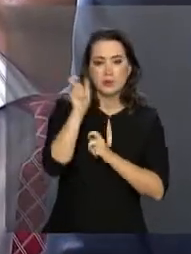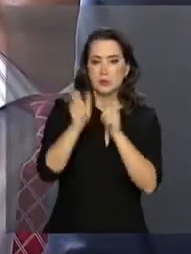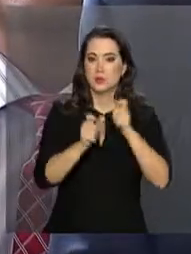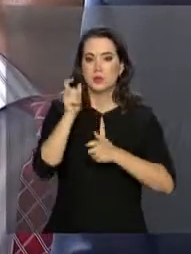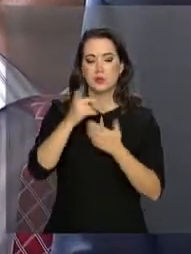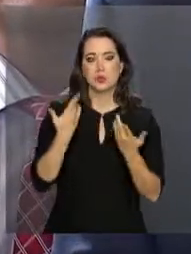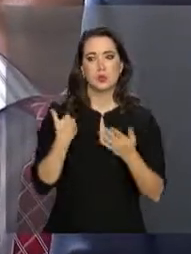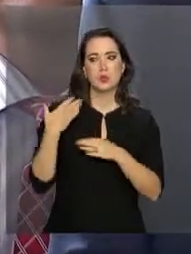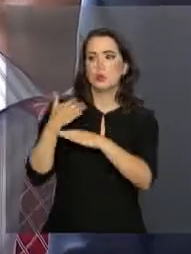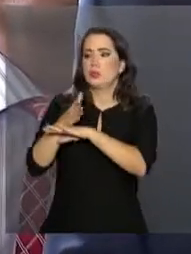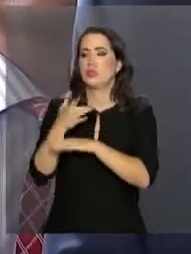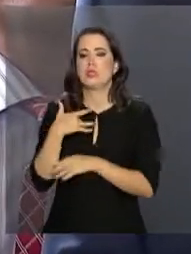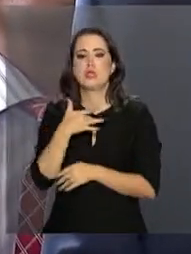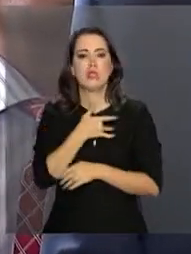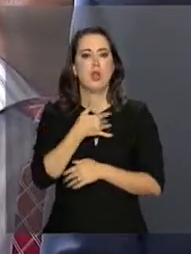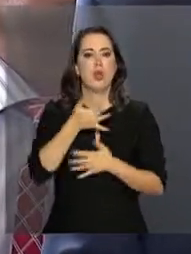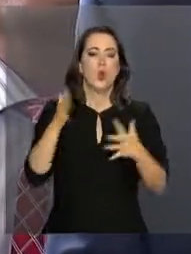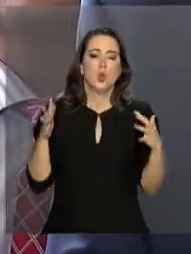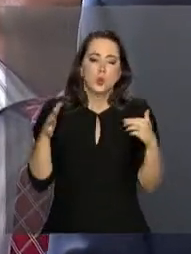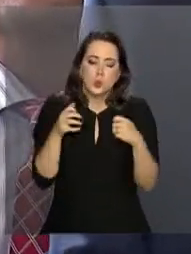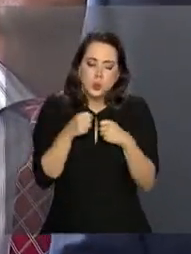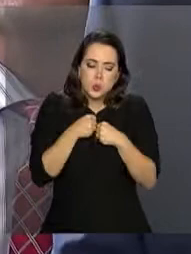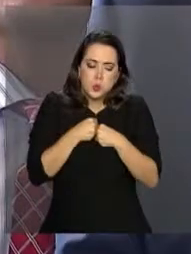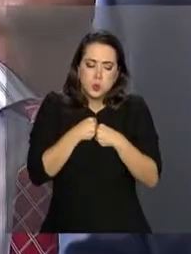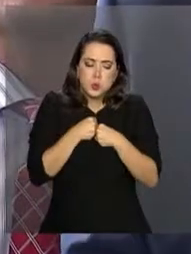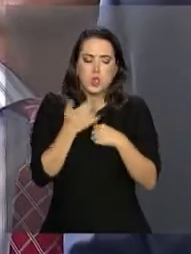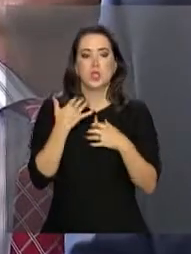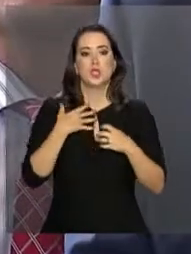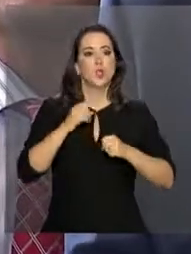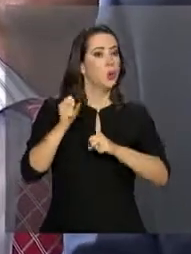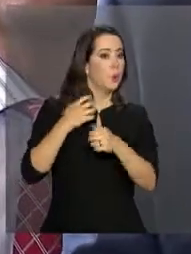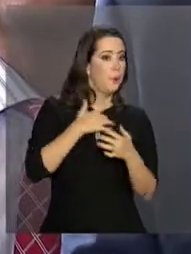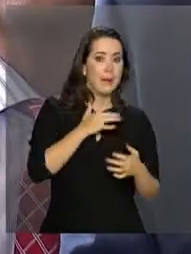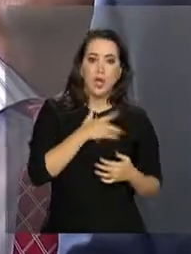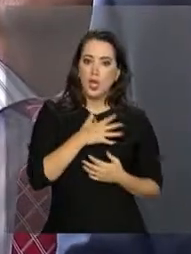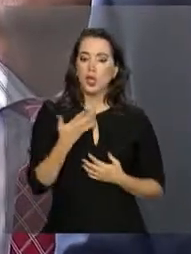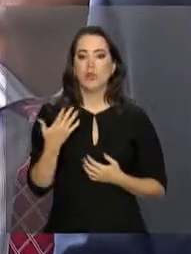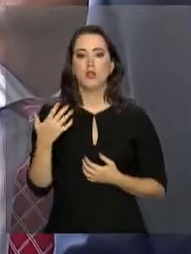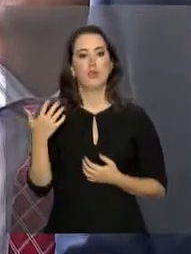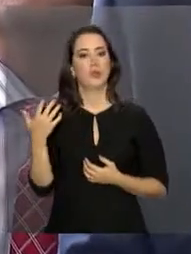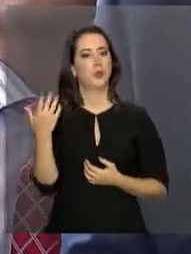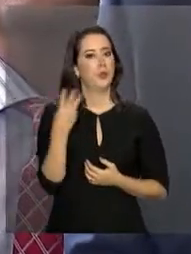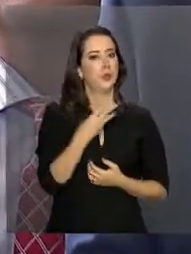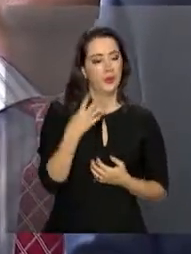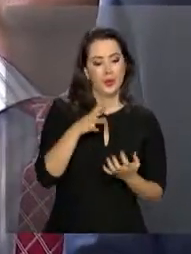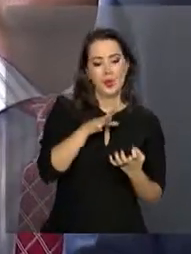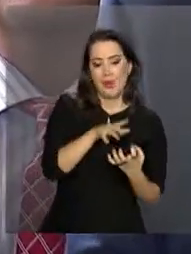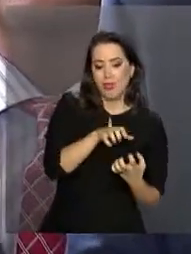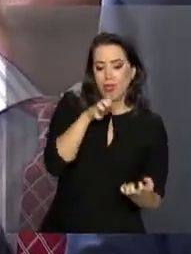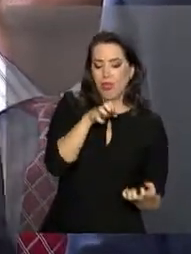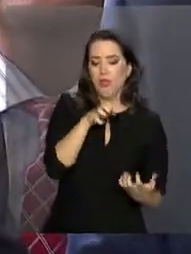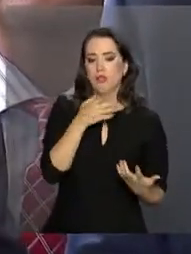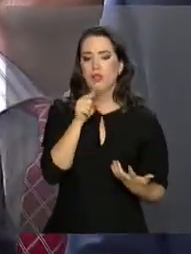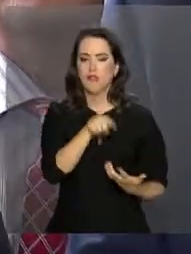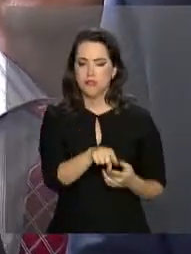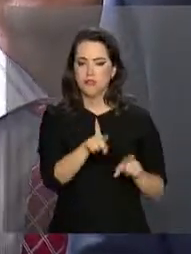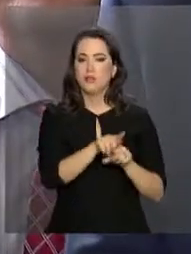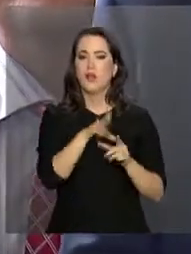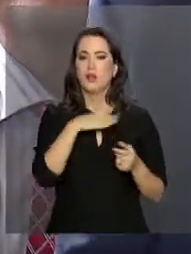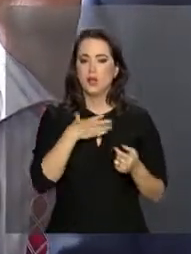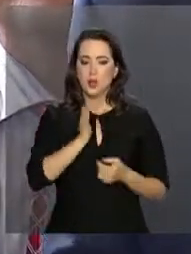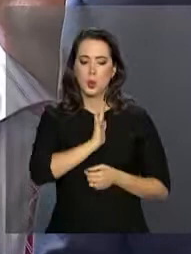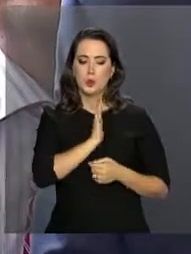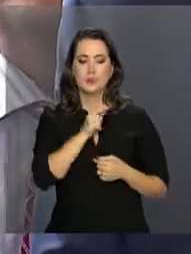as pessoas ao sistema de saúde a depressão pânico à terceira idade com todas as legislativas a cardiovascular em